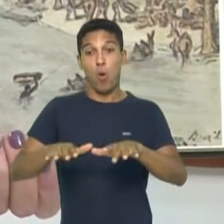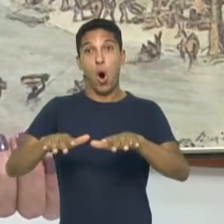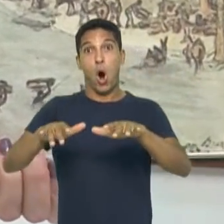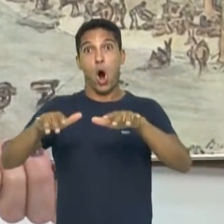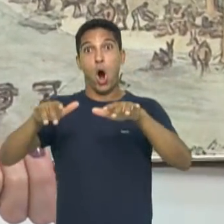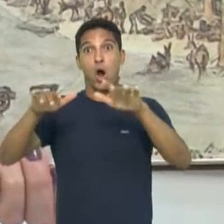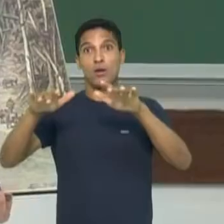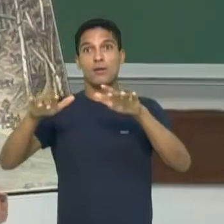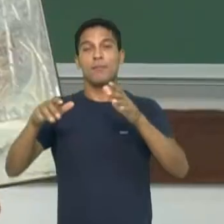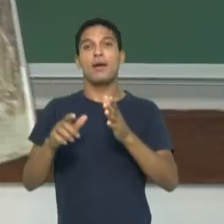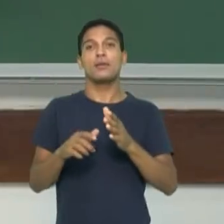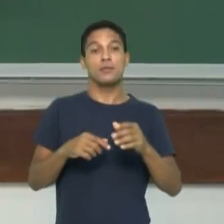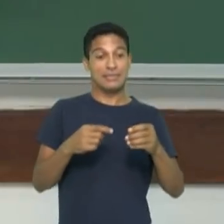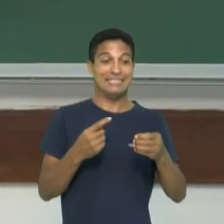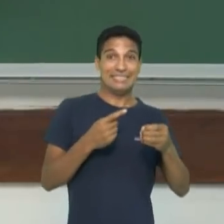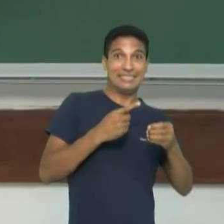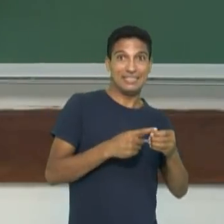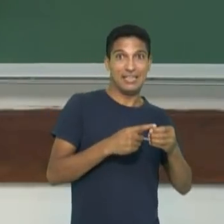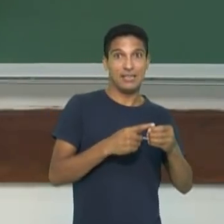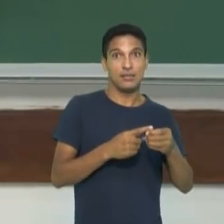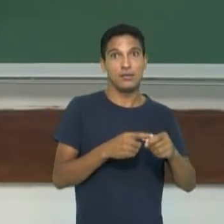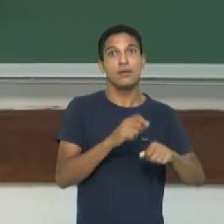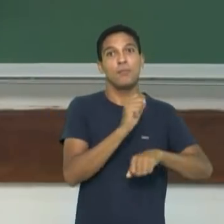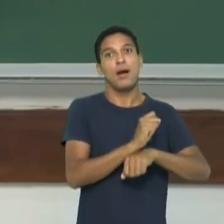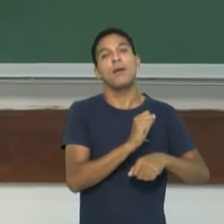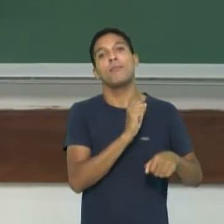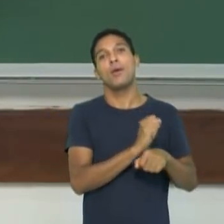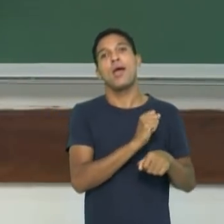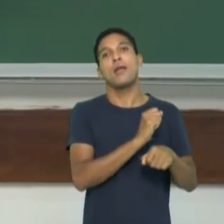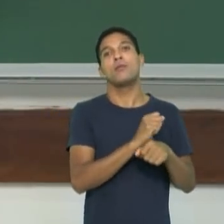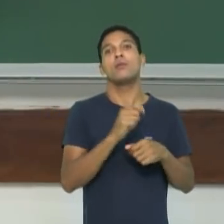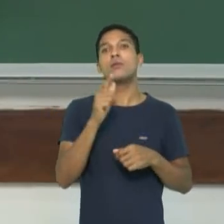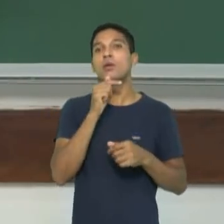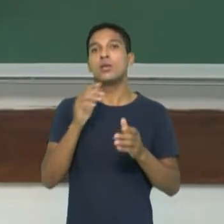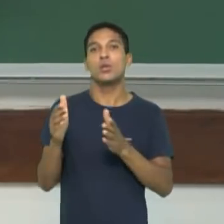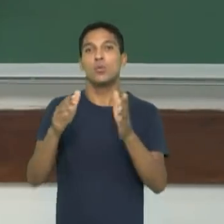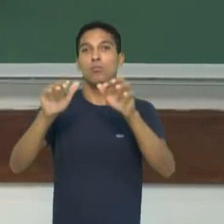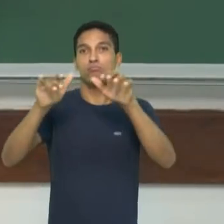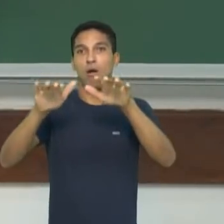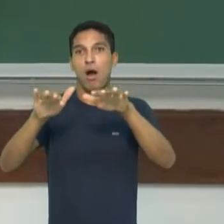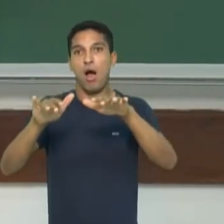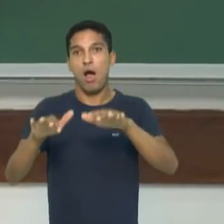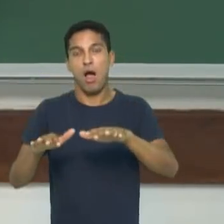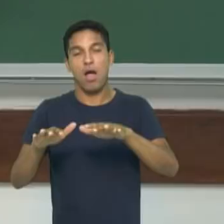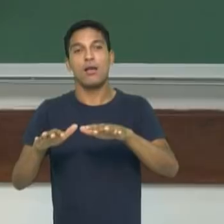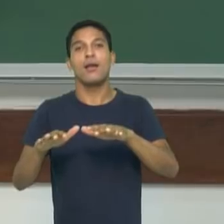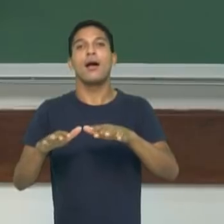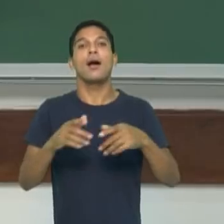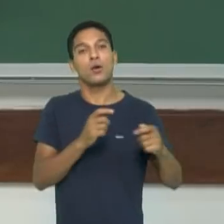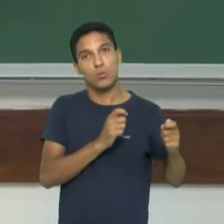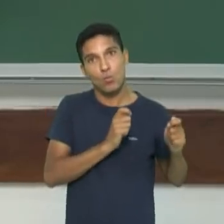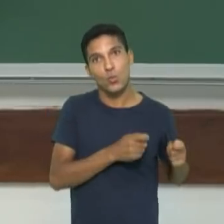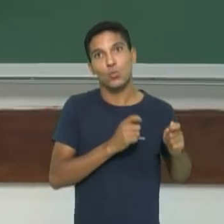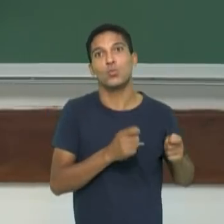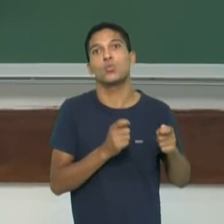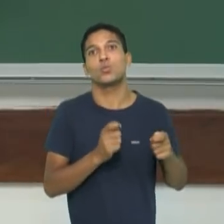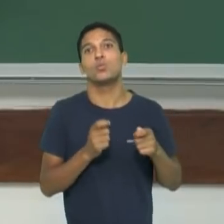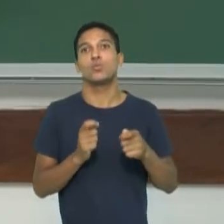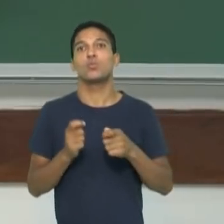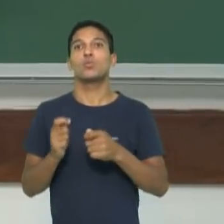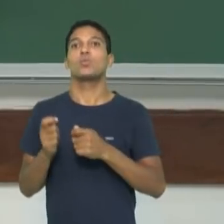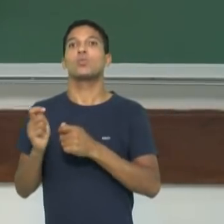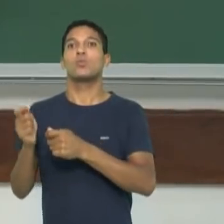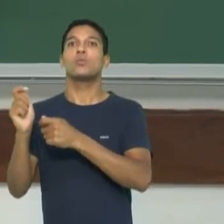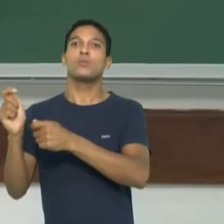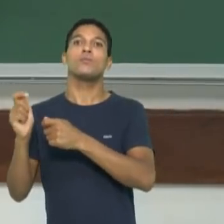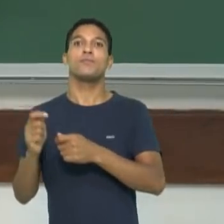pudessem atravessar. Viu que bacana? Viu quanta coisa legal que a professora trouxe para vocês? E quanta coisa nós aprendemos?